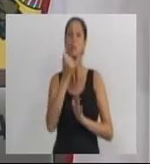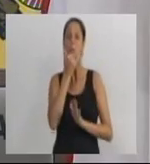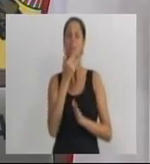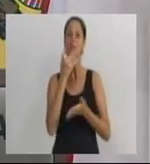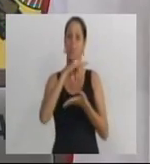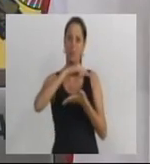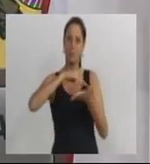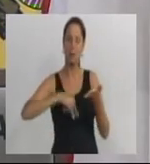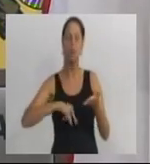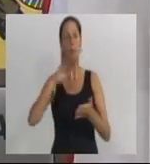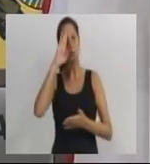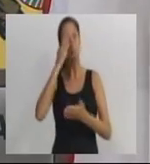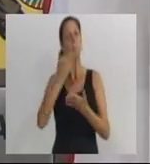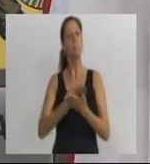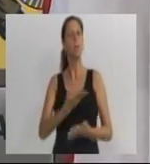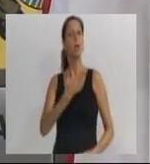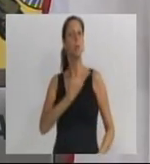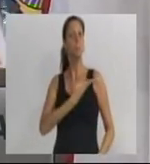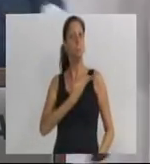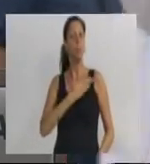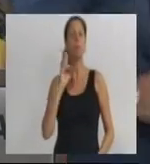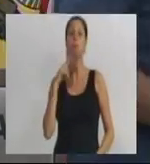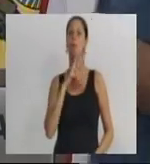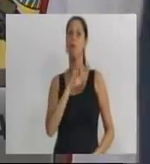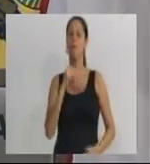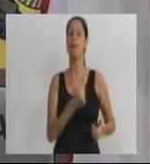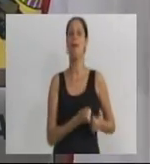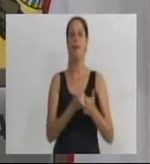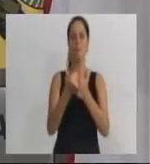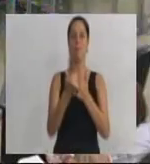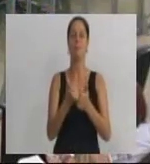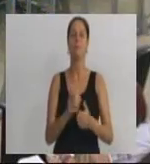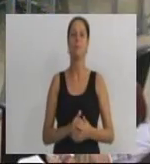certeza que os colegas vão estar apoiando.